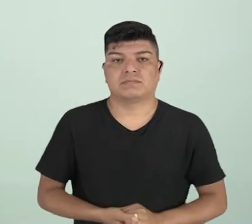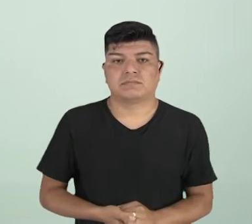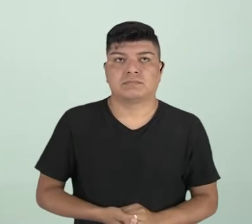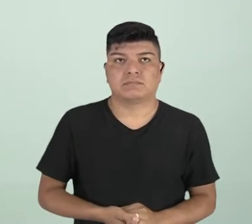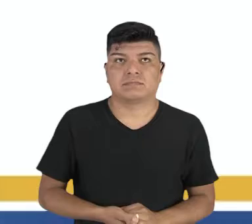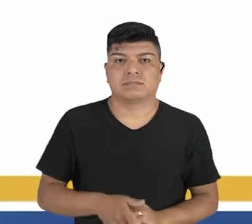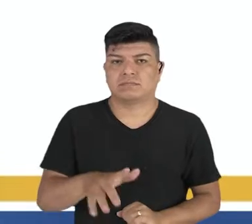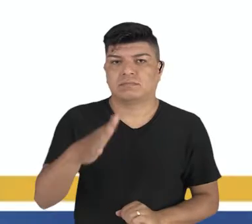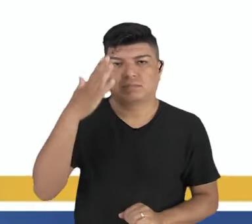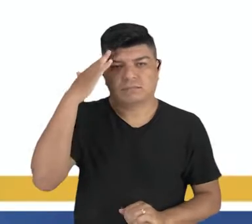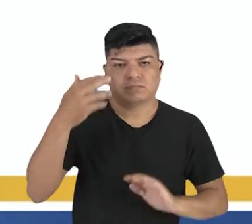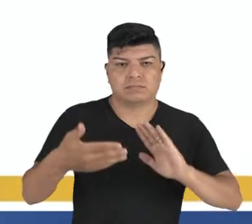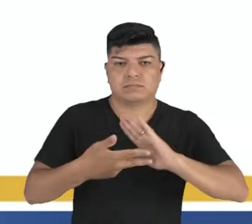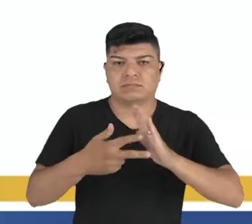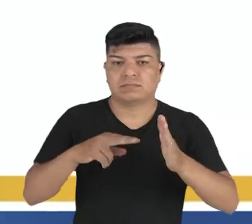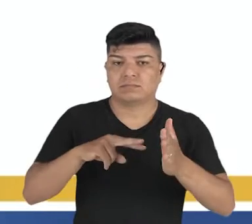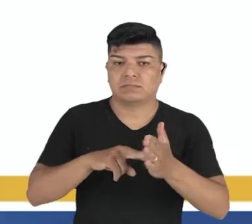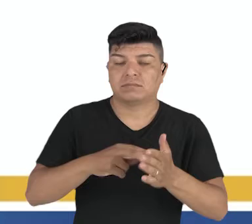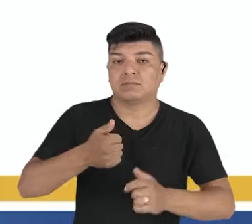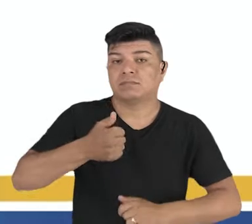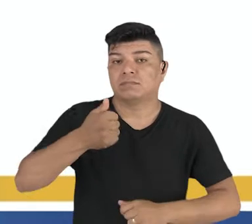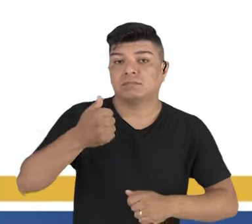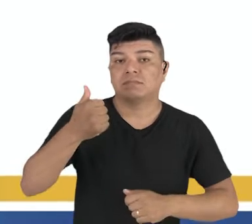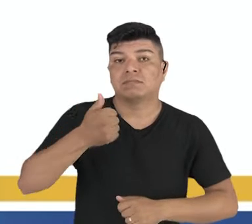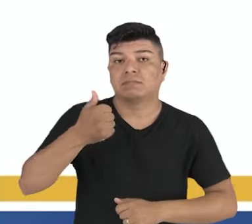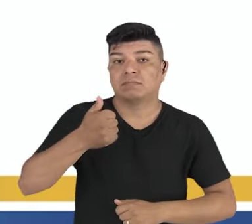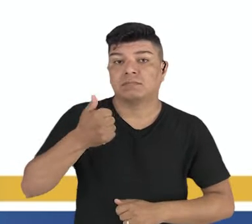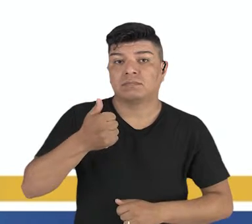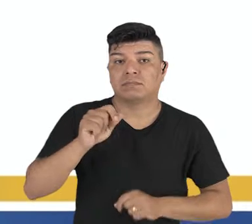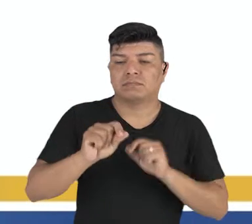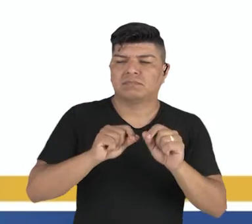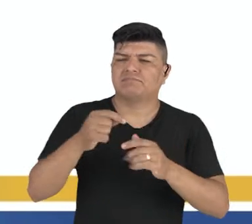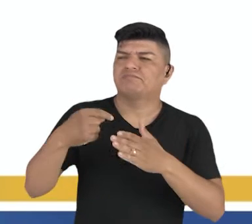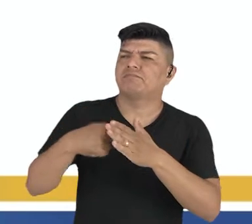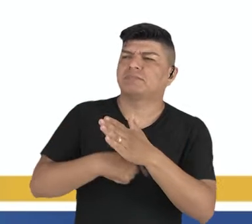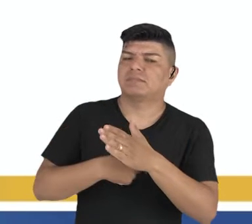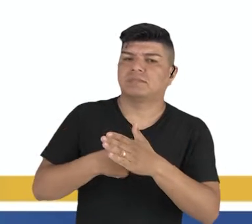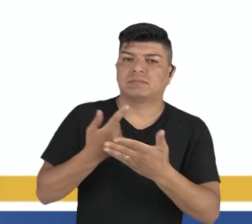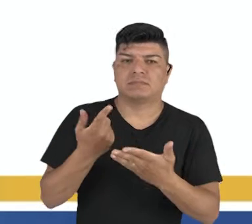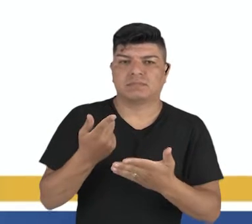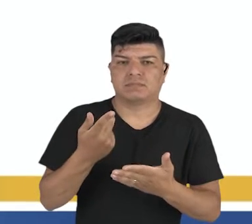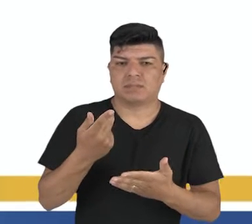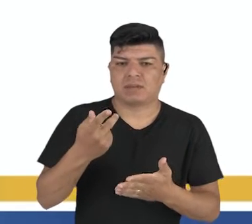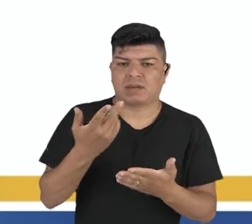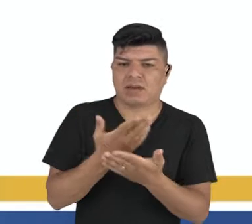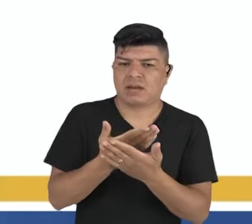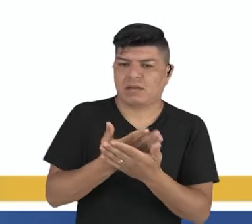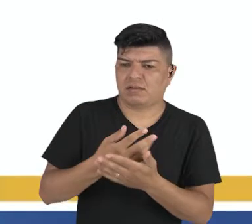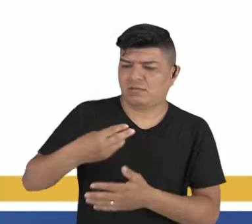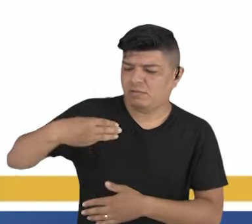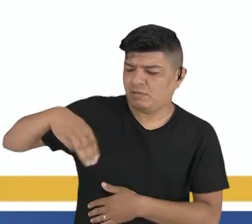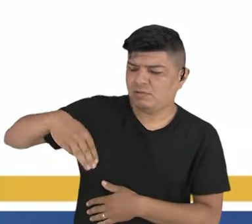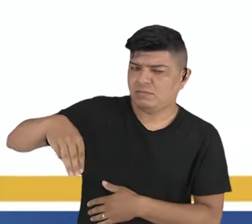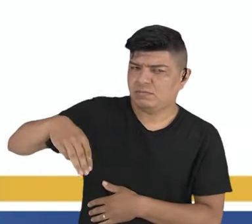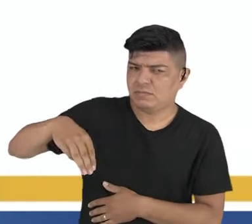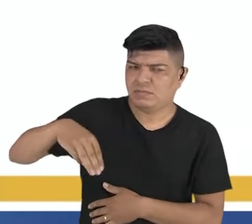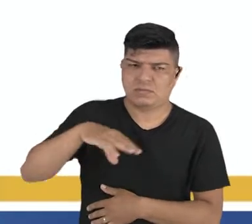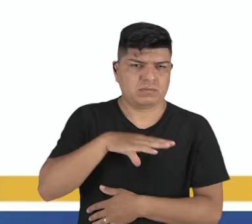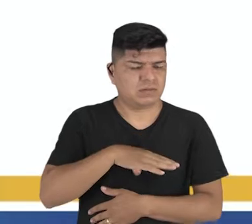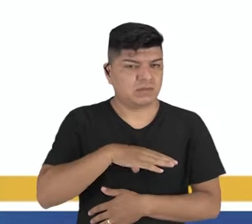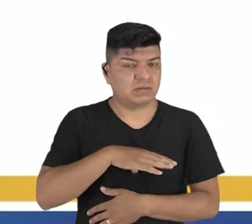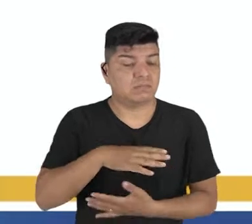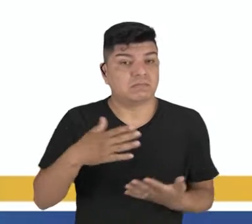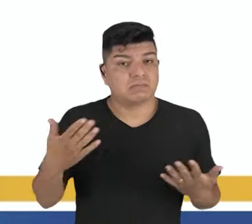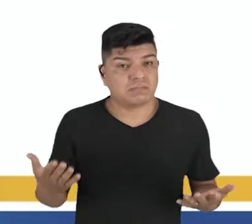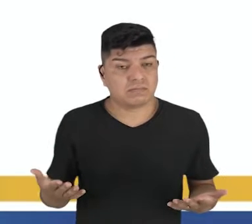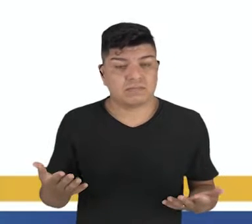dados. Você sabe o que é? Primeiro, com certeza você deve estar se perguntando, é aula de matemática e não era de português? É de